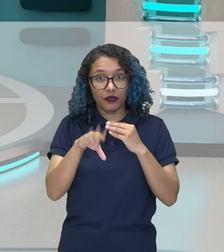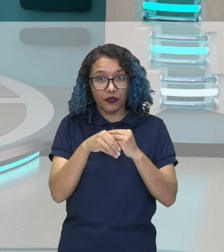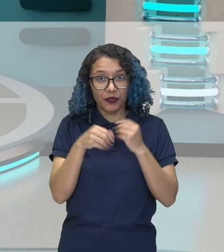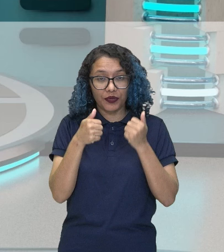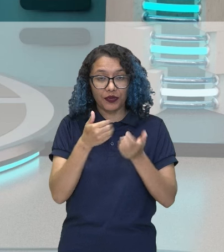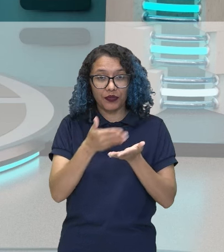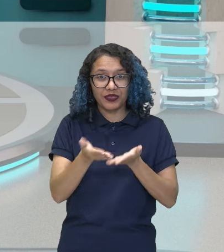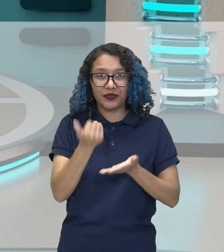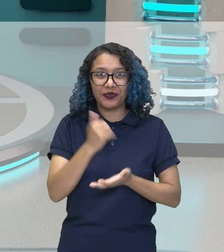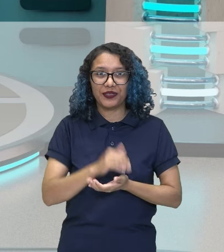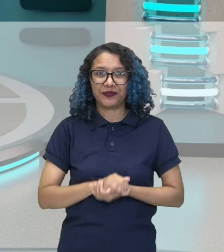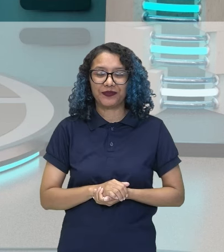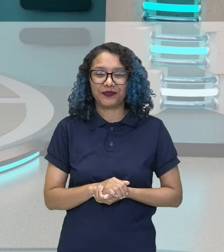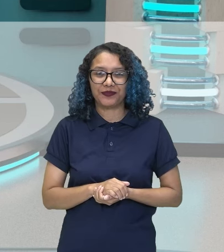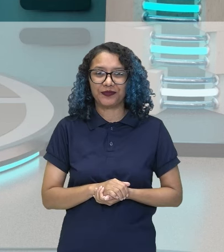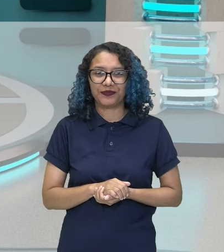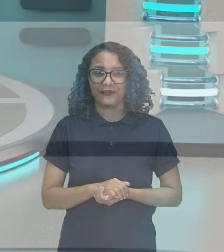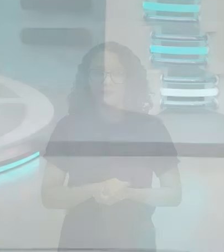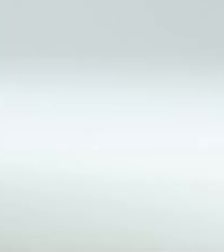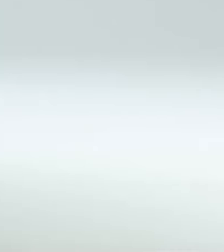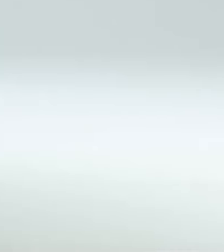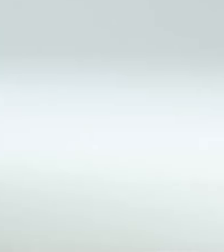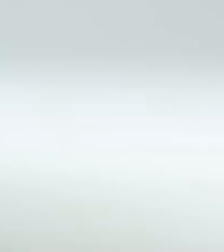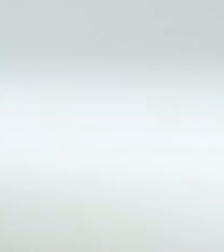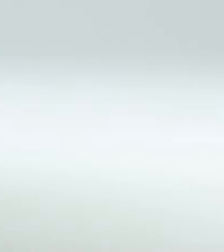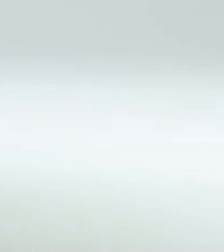Então vamos iniciar mais esta aula.